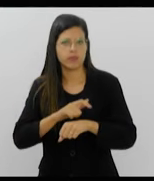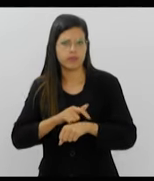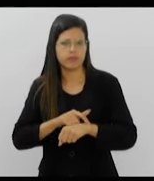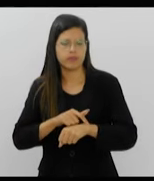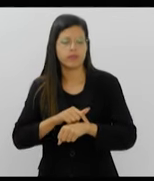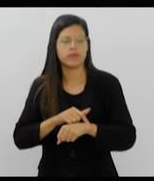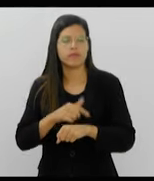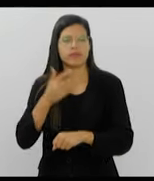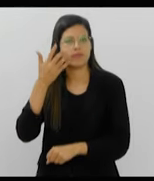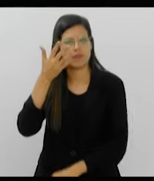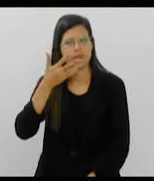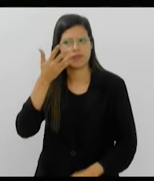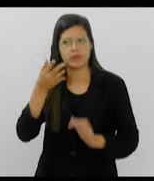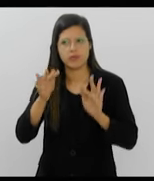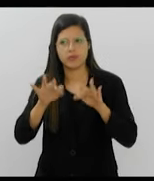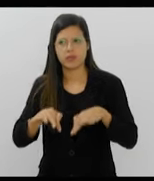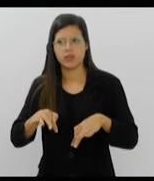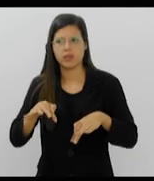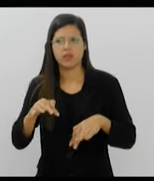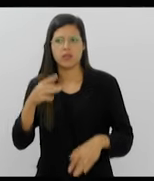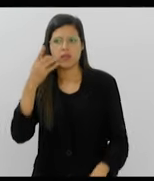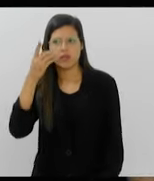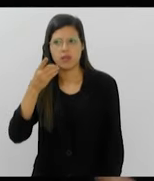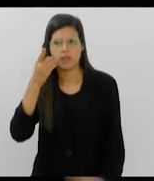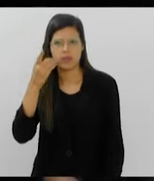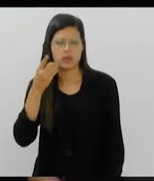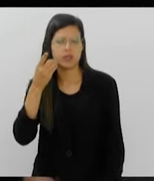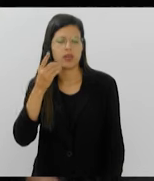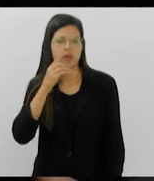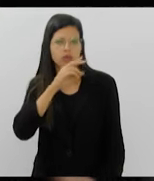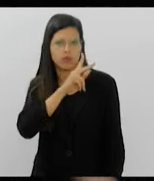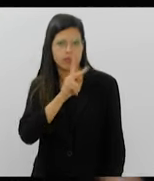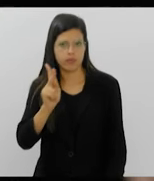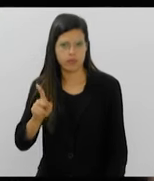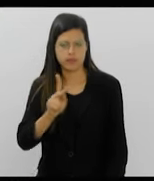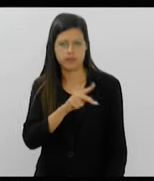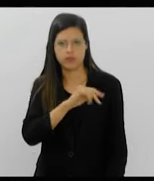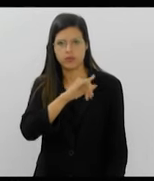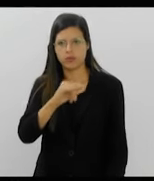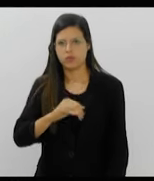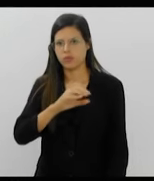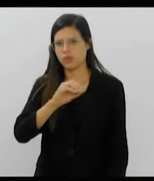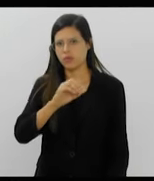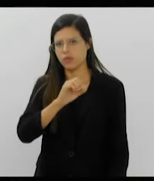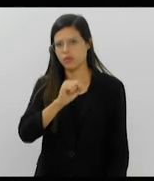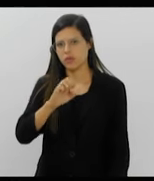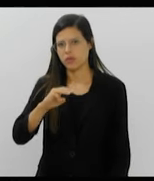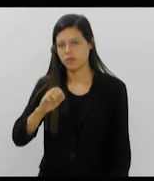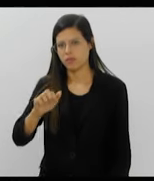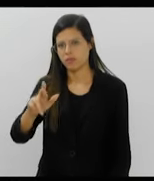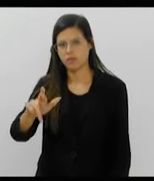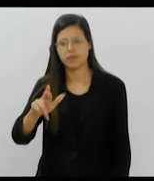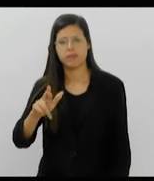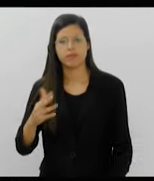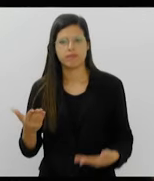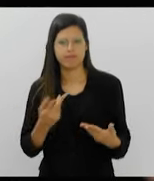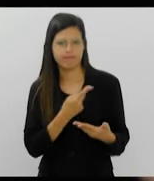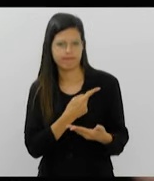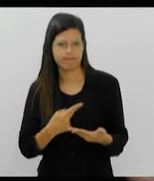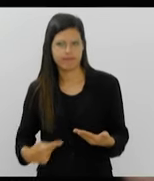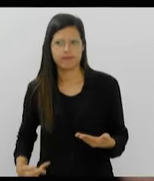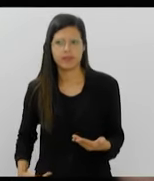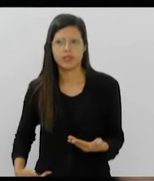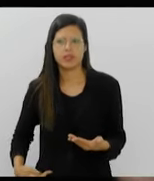Nobre deputado professor Josemar, que ora preside este momento de encerramento da nossa sessão,